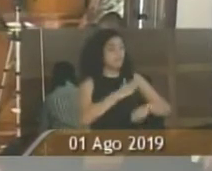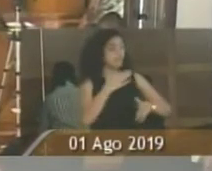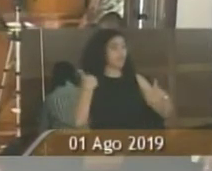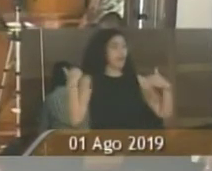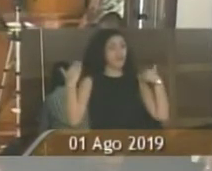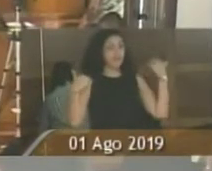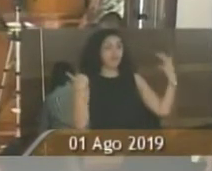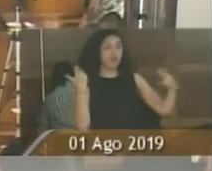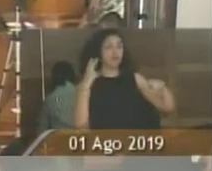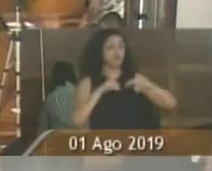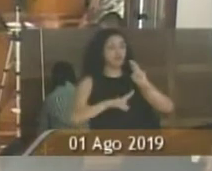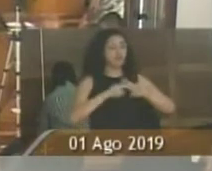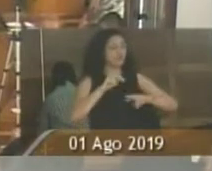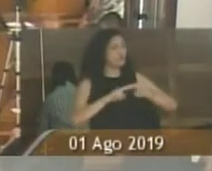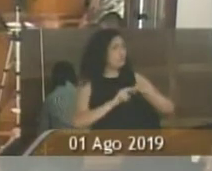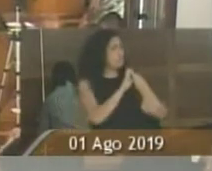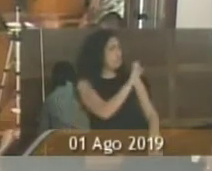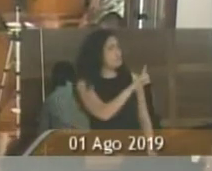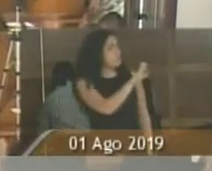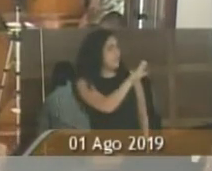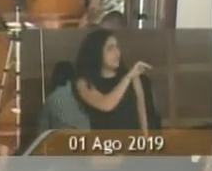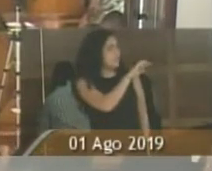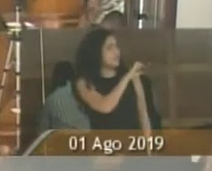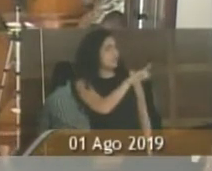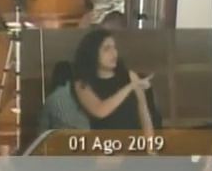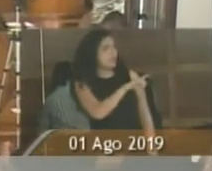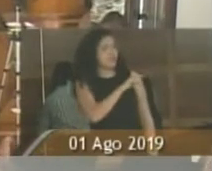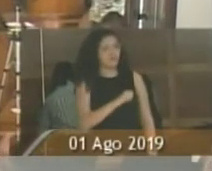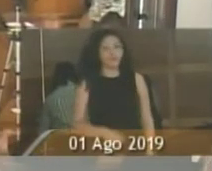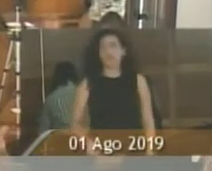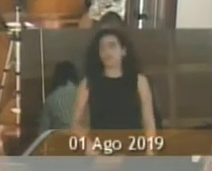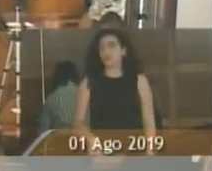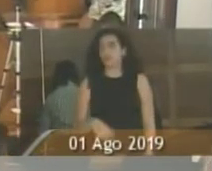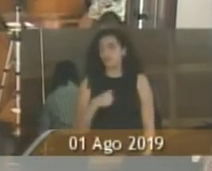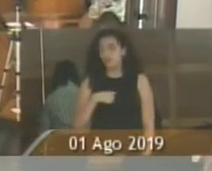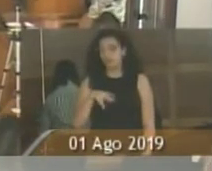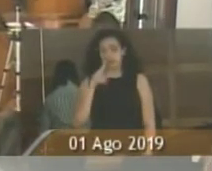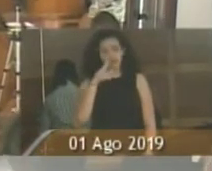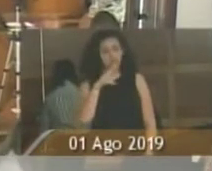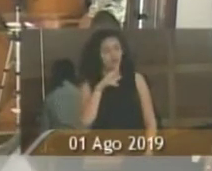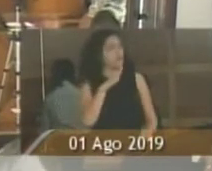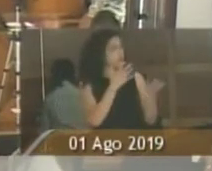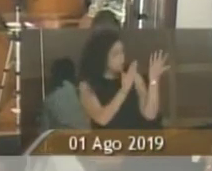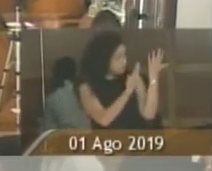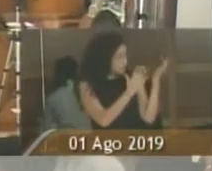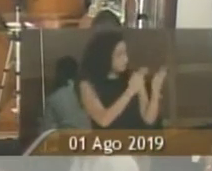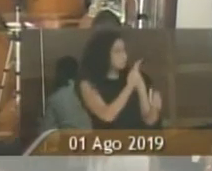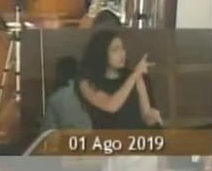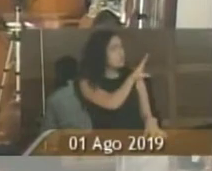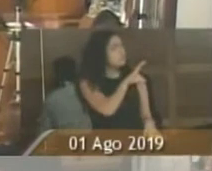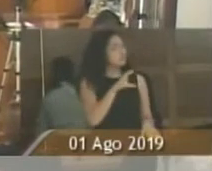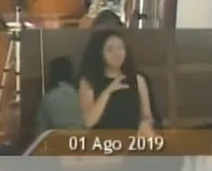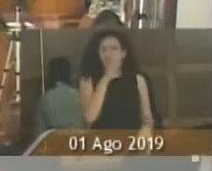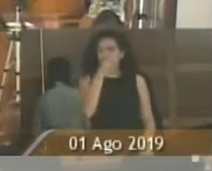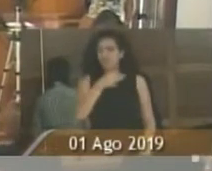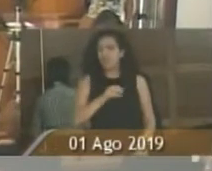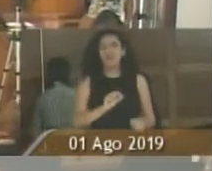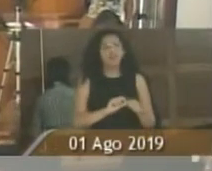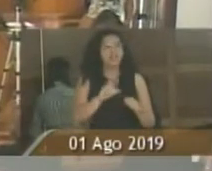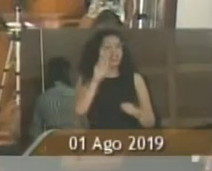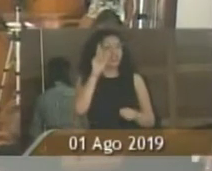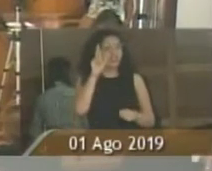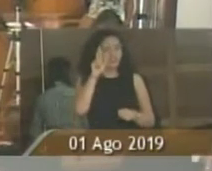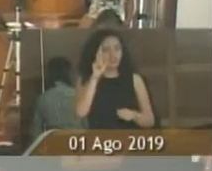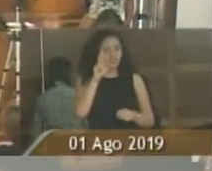com quadrilhas juninas hoje é o Enio. É. Não deixar registrado aqui, porque ele está de parabéns, que ele conduz de belíssima forma. Todas